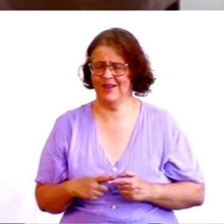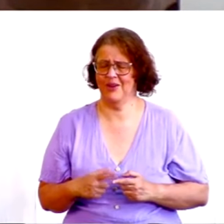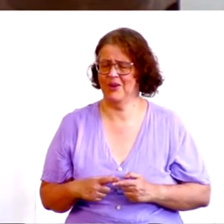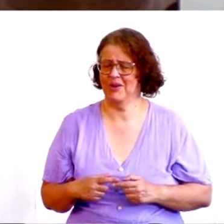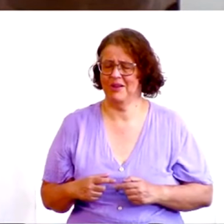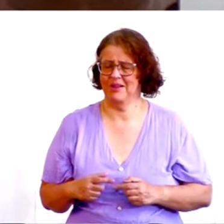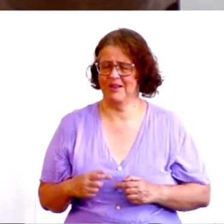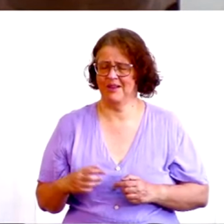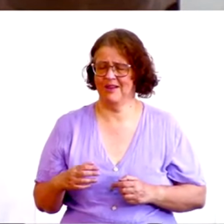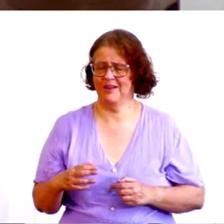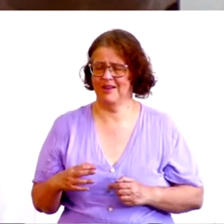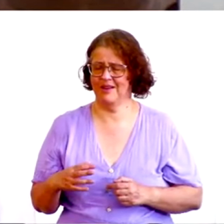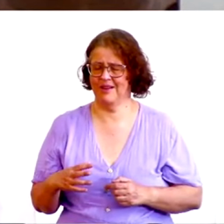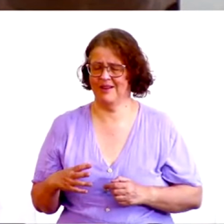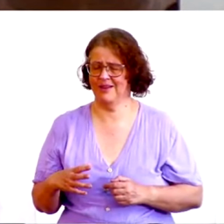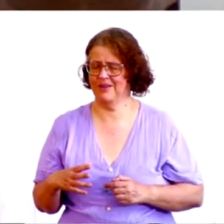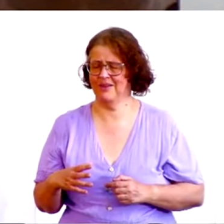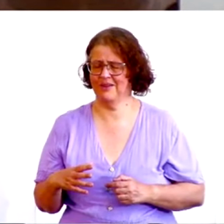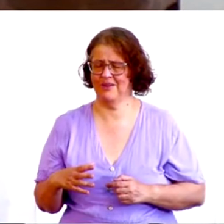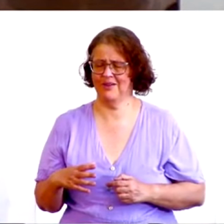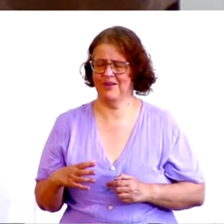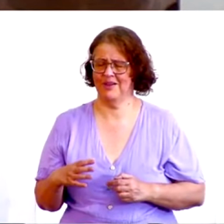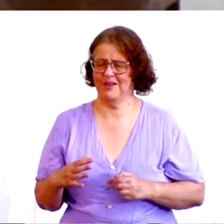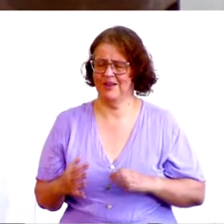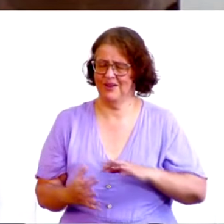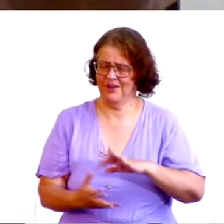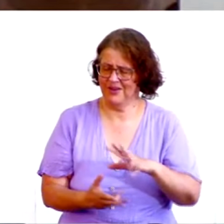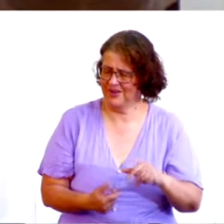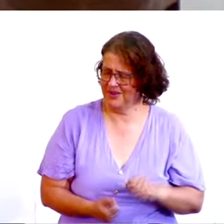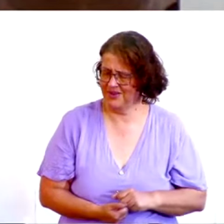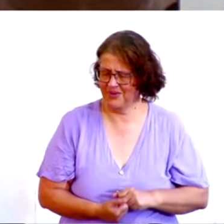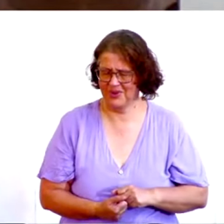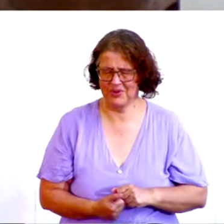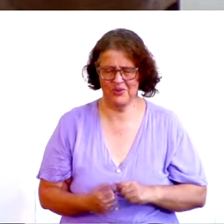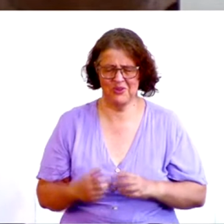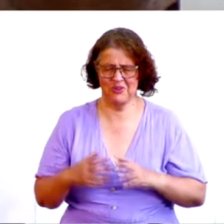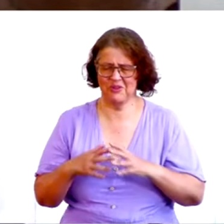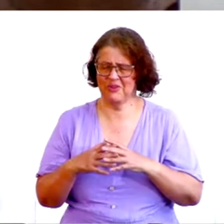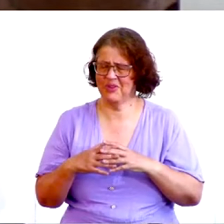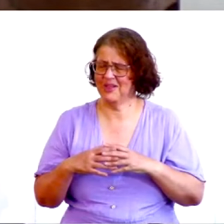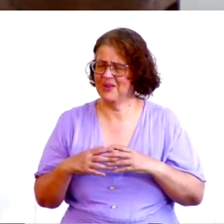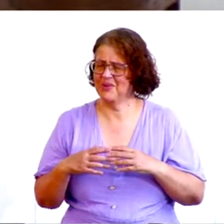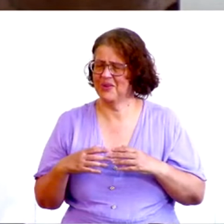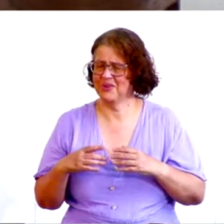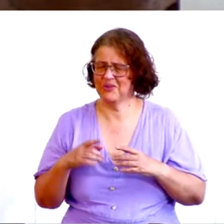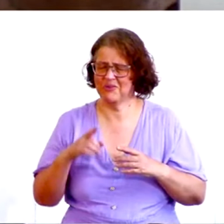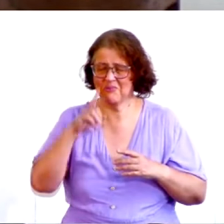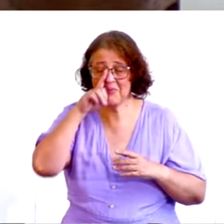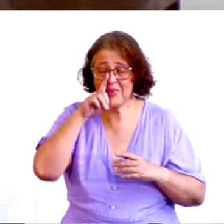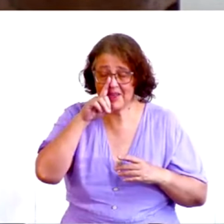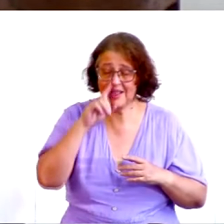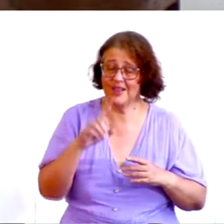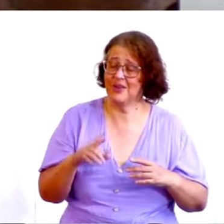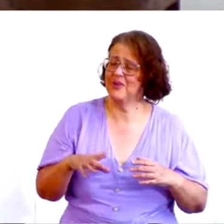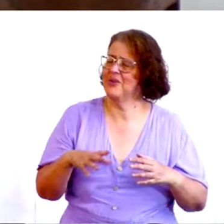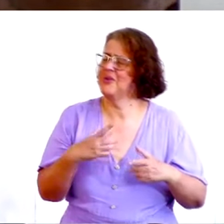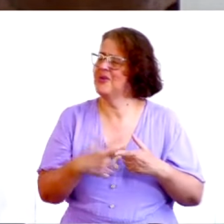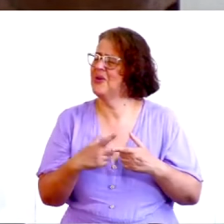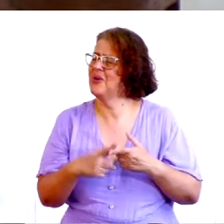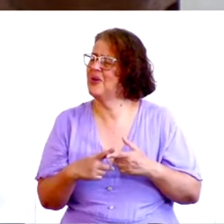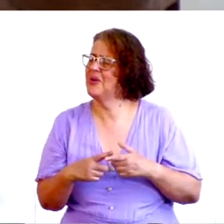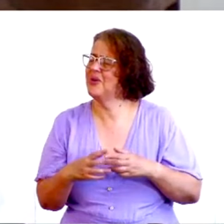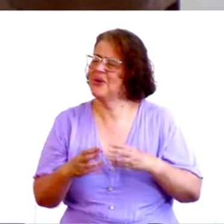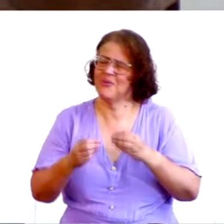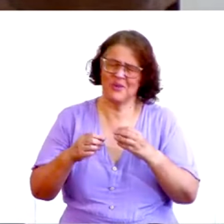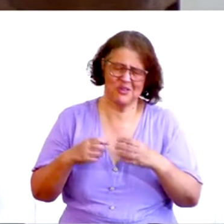quantas distorções quantos perigos quantas enganações e por conta disso quantas